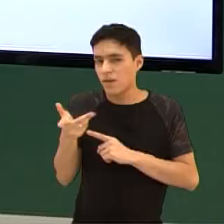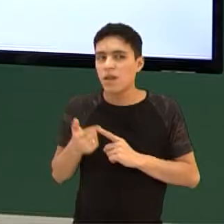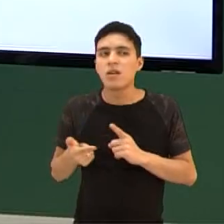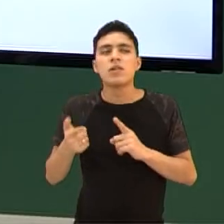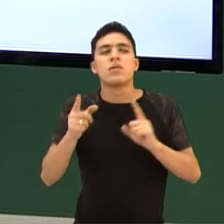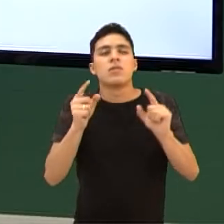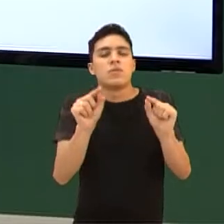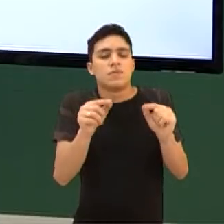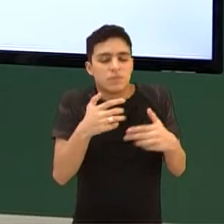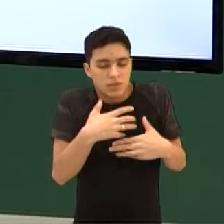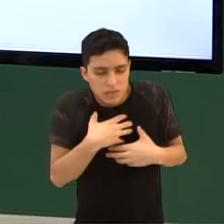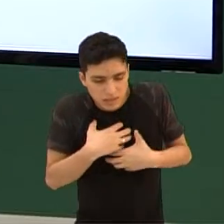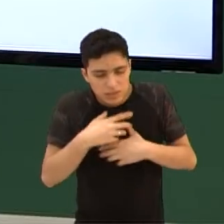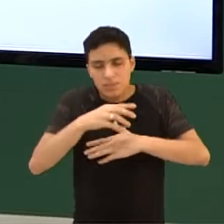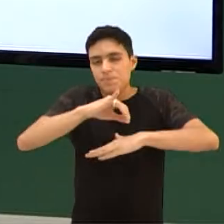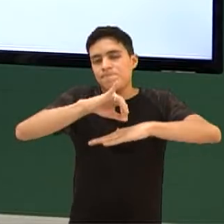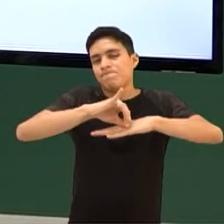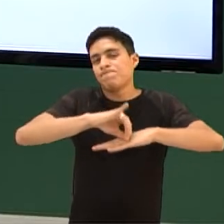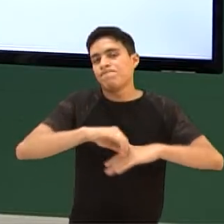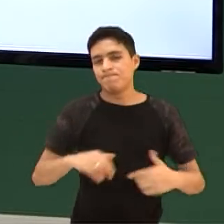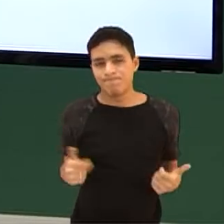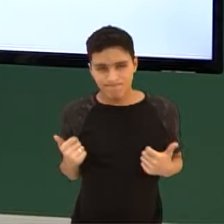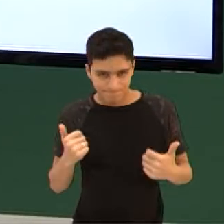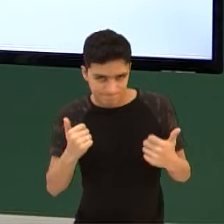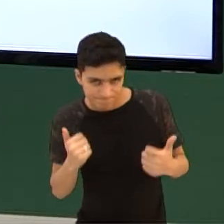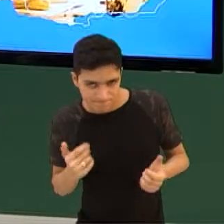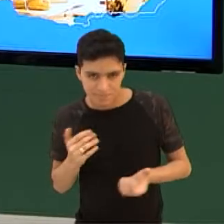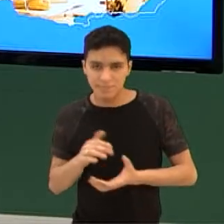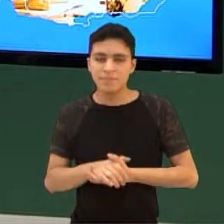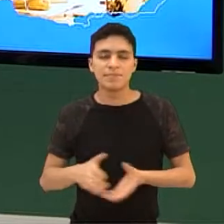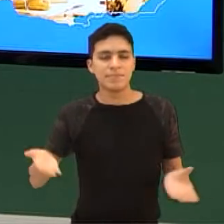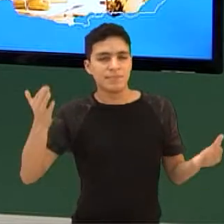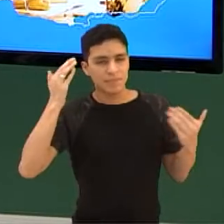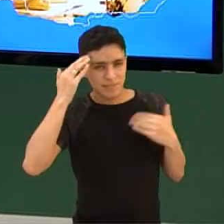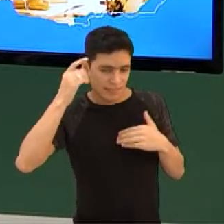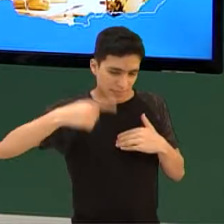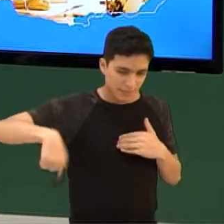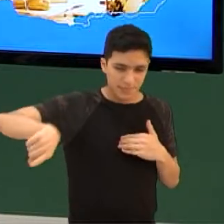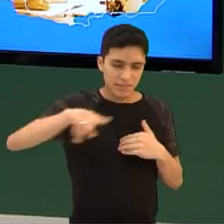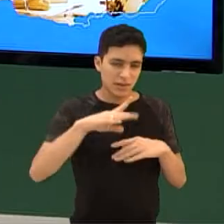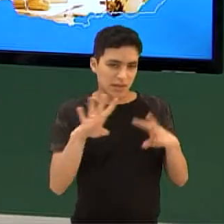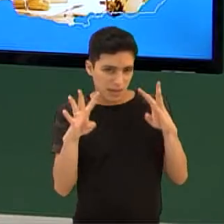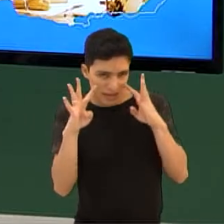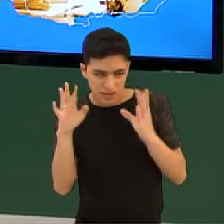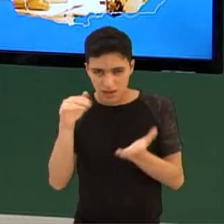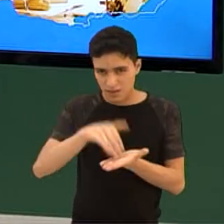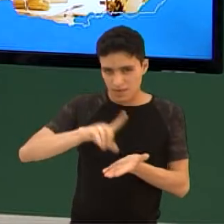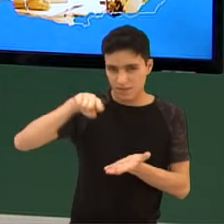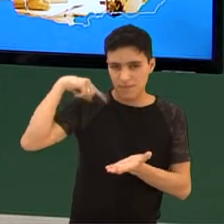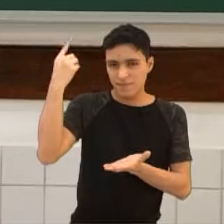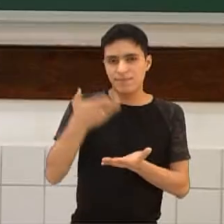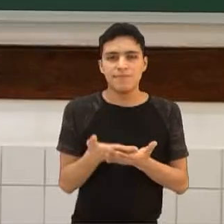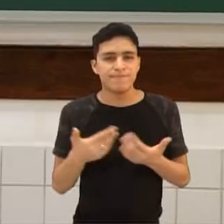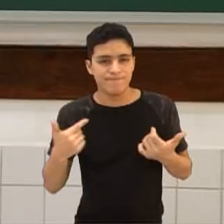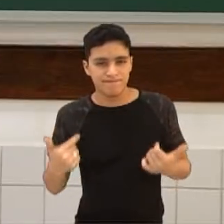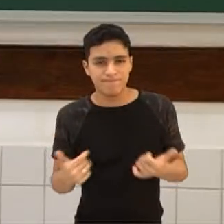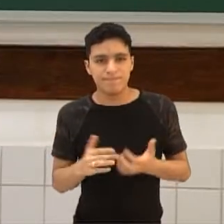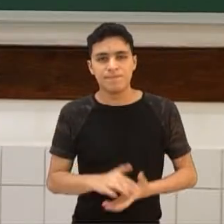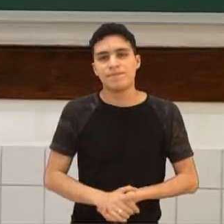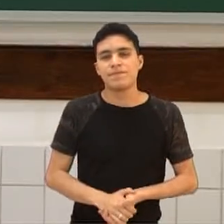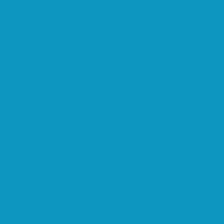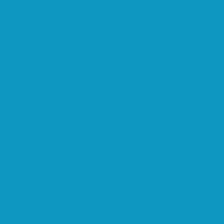ao estado de um objeto, de um corpo, ok? Obrigado pela atenção de todos e até mais, meus queridos.